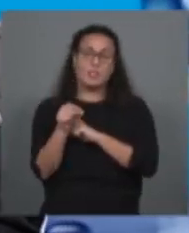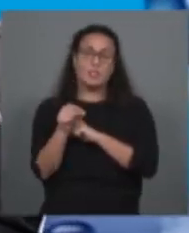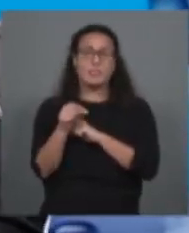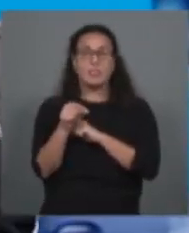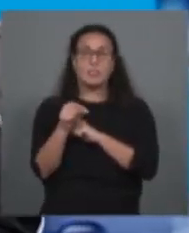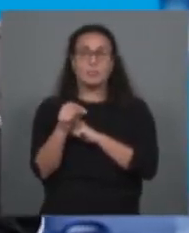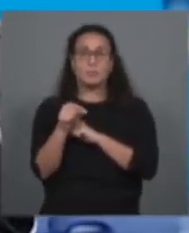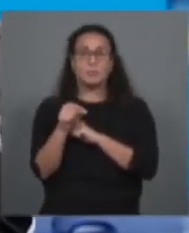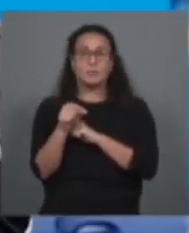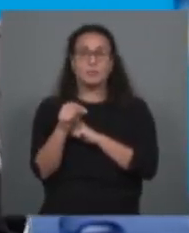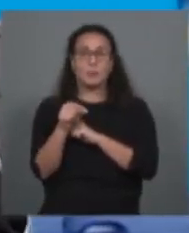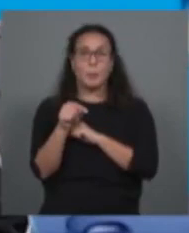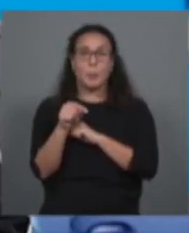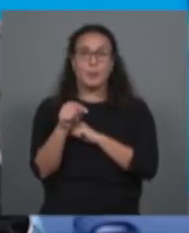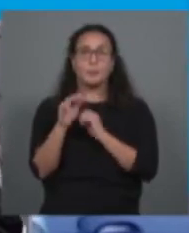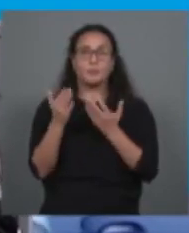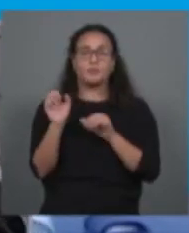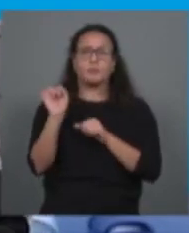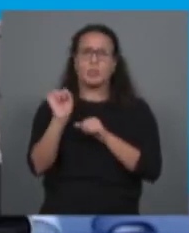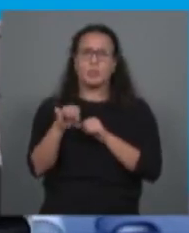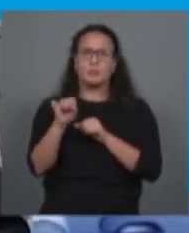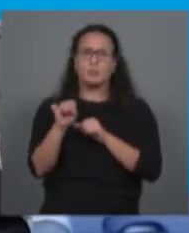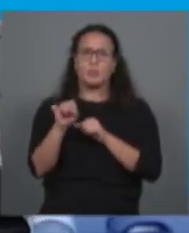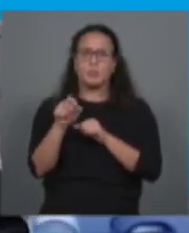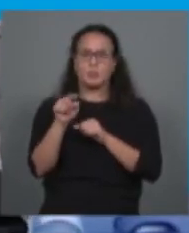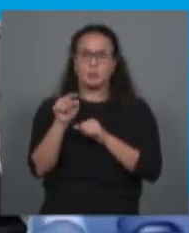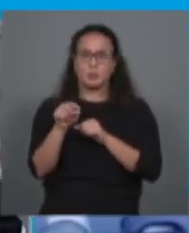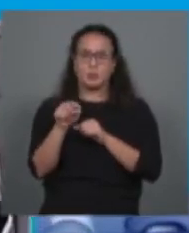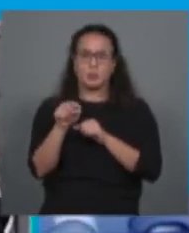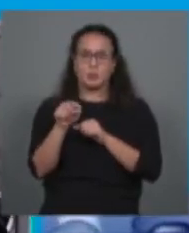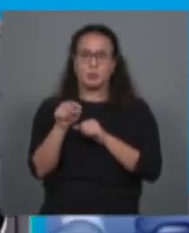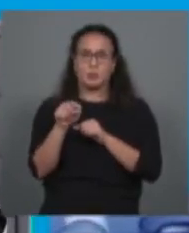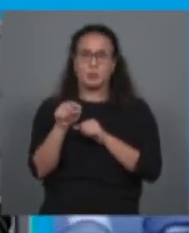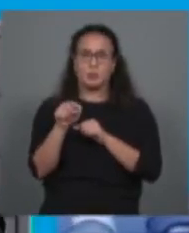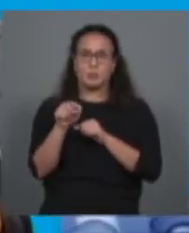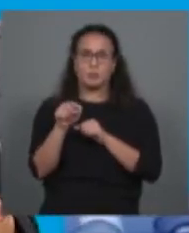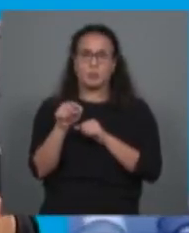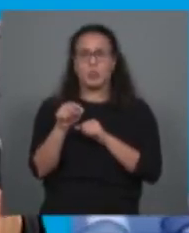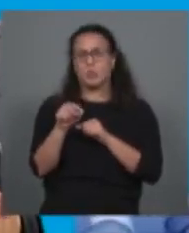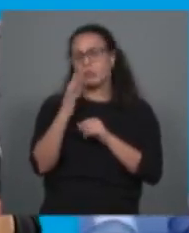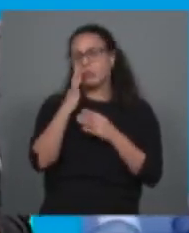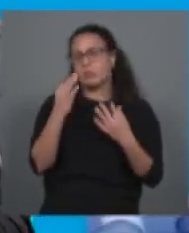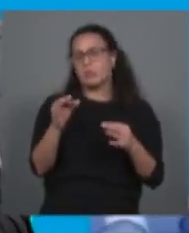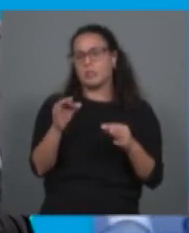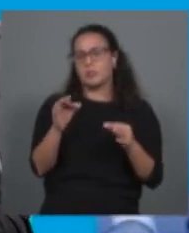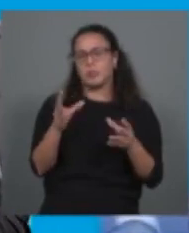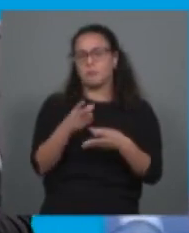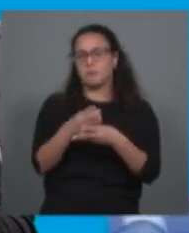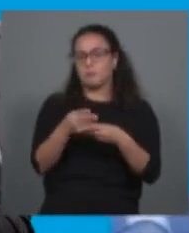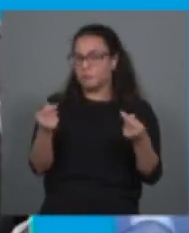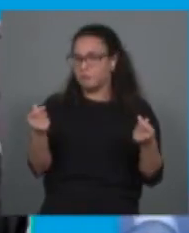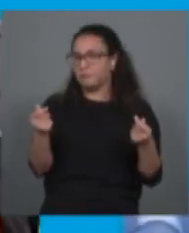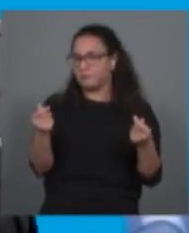eu acho que havendo, sim, algum cuidado com o ordenamento do espaço público, porque há coisas que são simples, que é a iluminação, por exemplo.